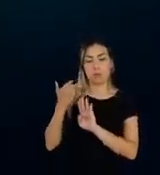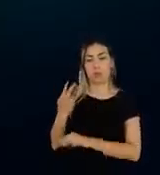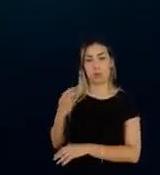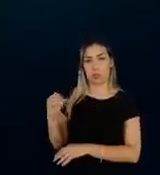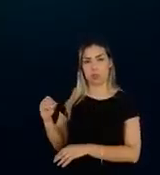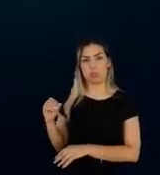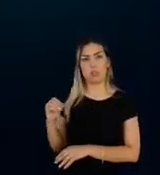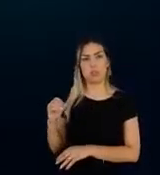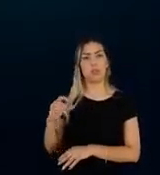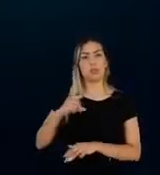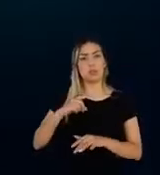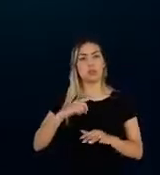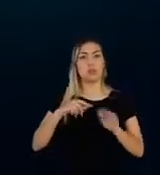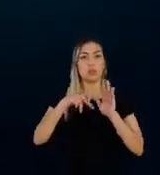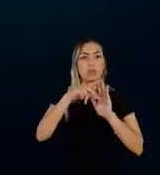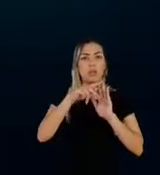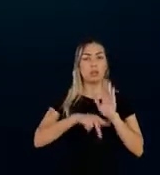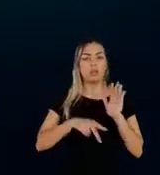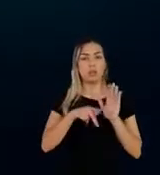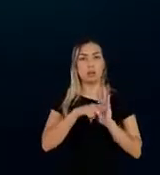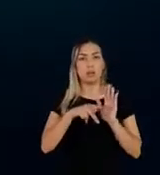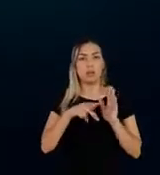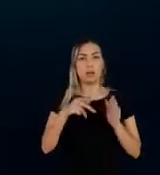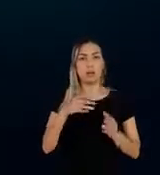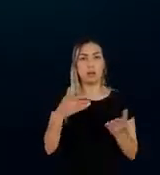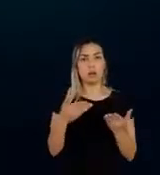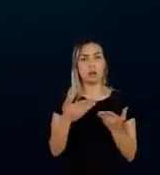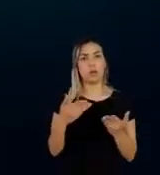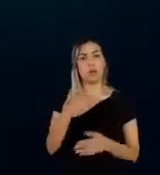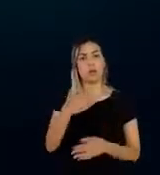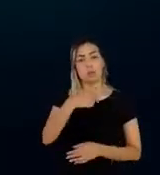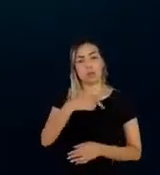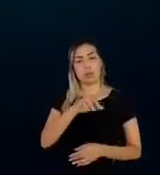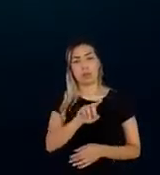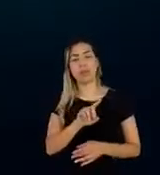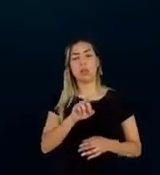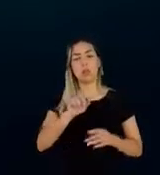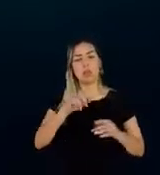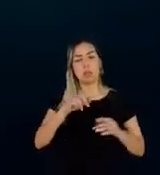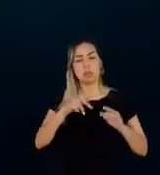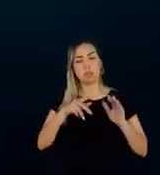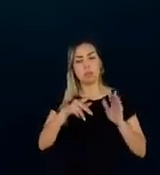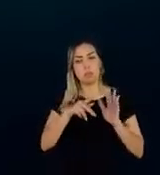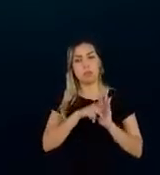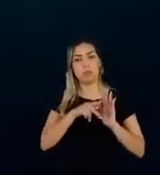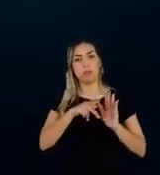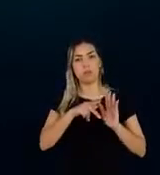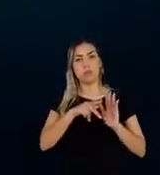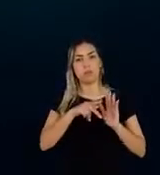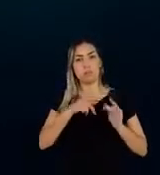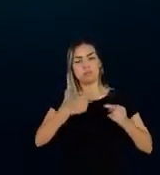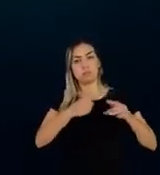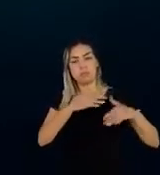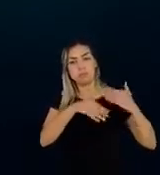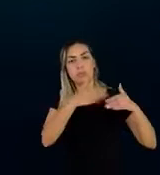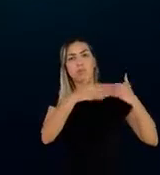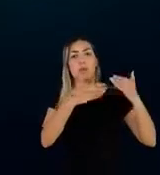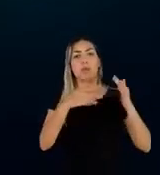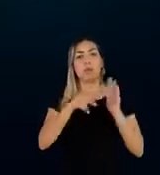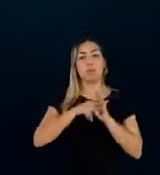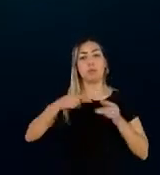os programas de P&D e de eficiência energética como uma política pública, né? Usando como fonte de